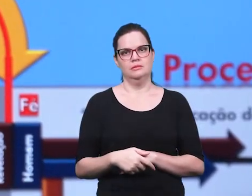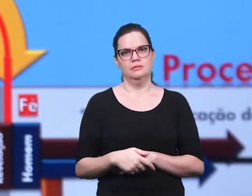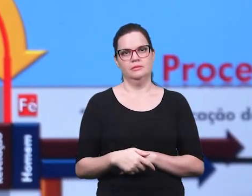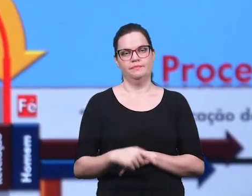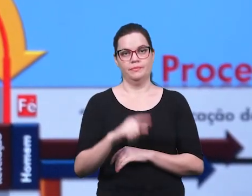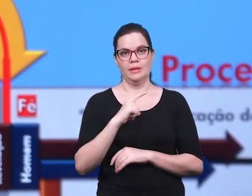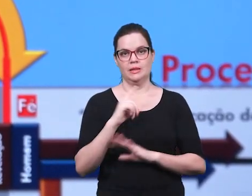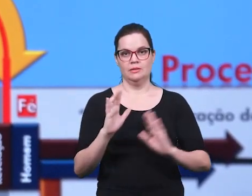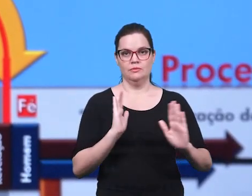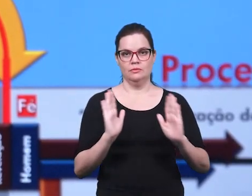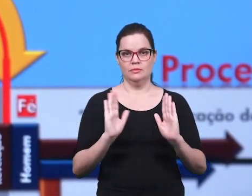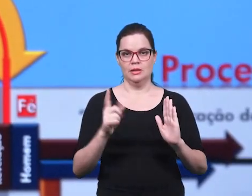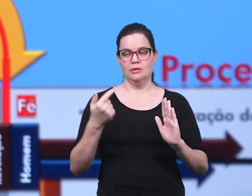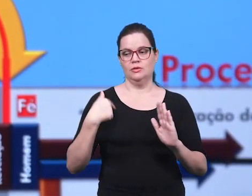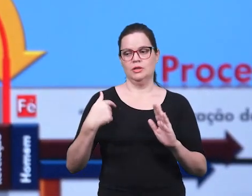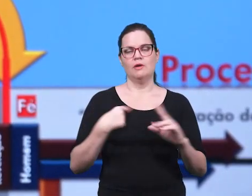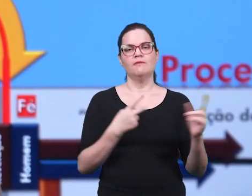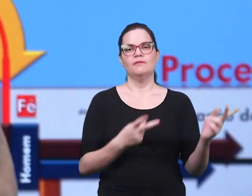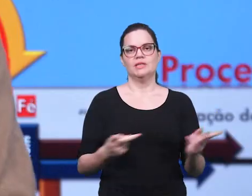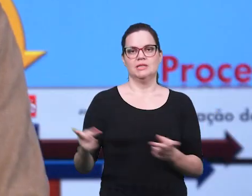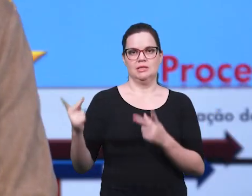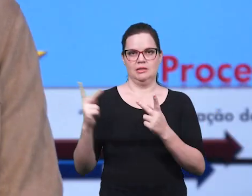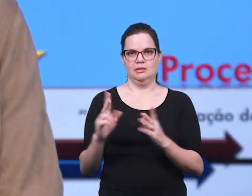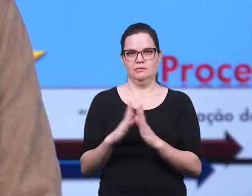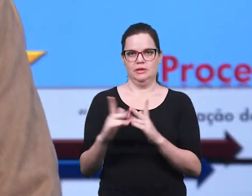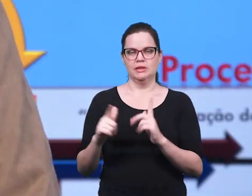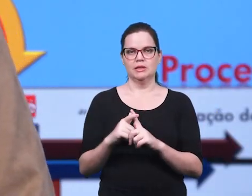Teve um período que eu estive visitando